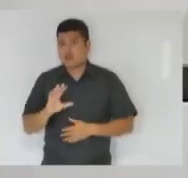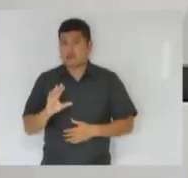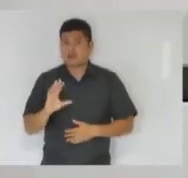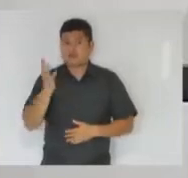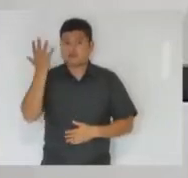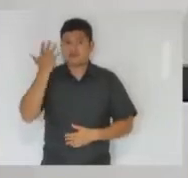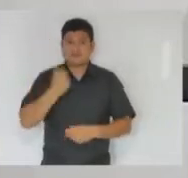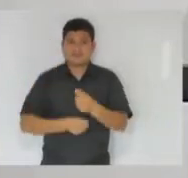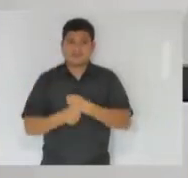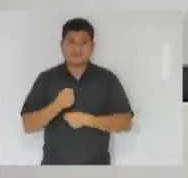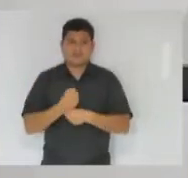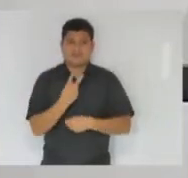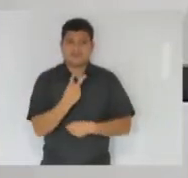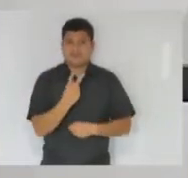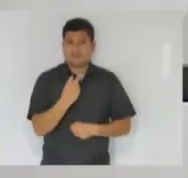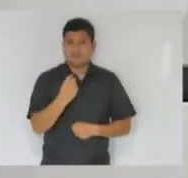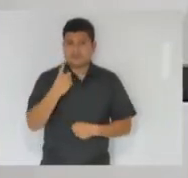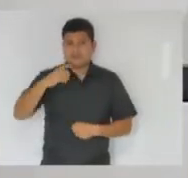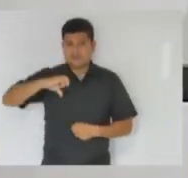senhores catarinenses,